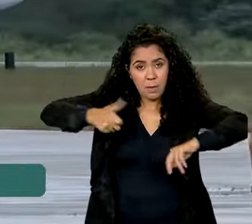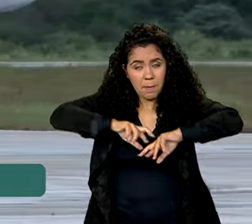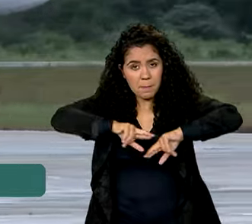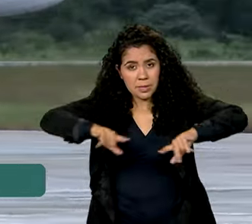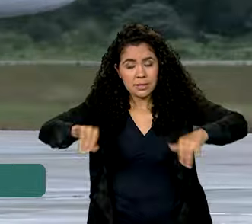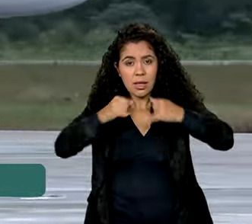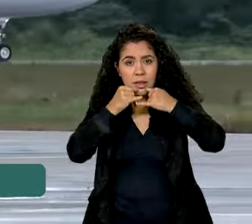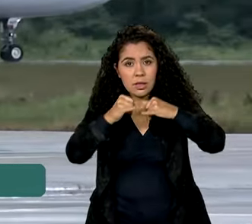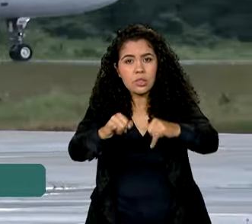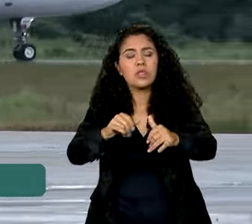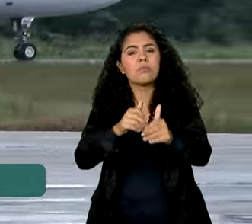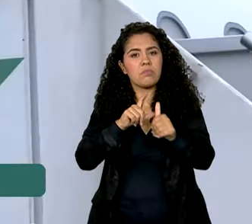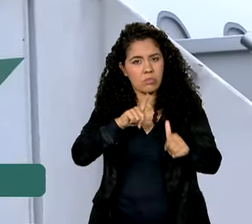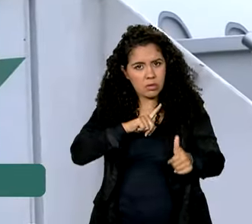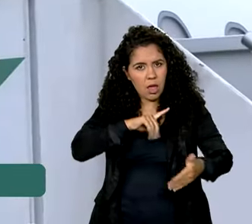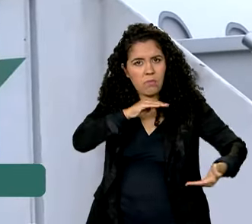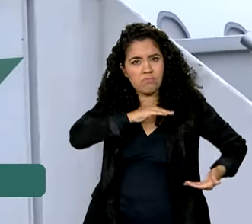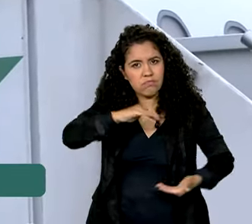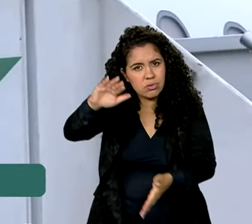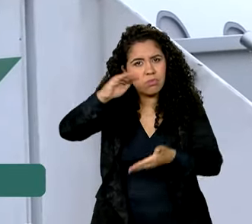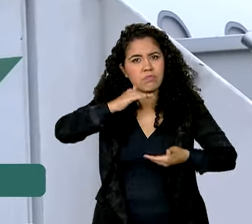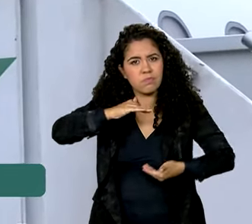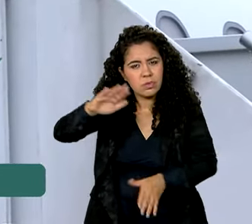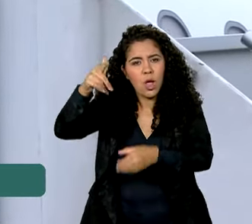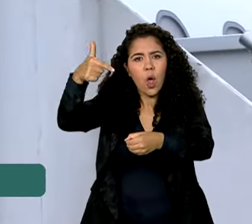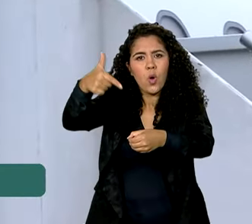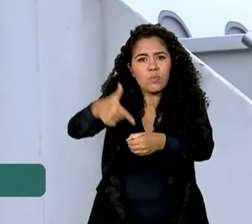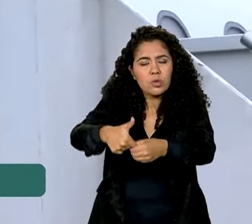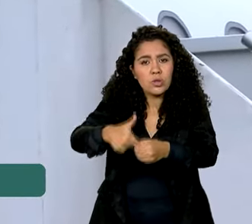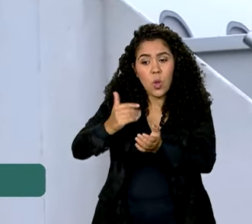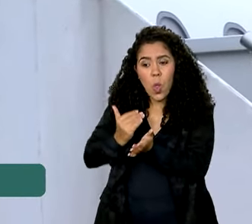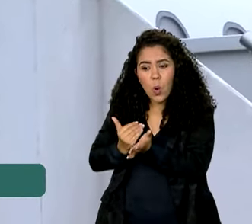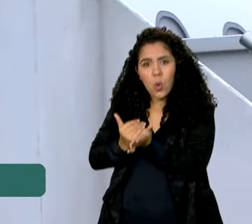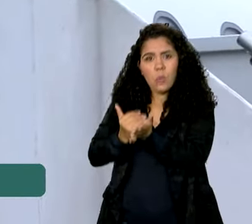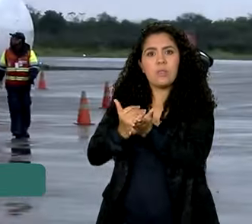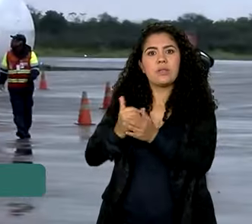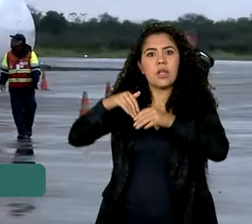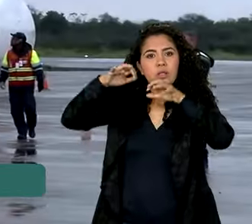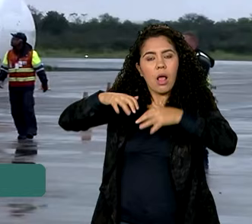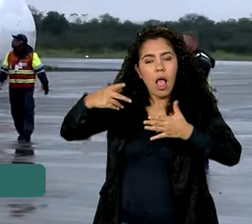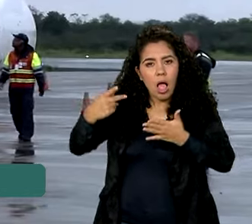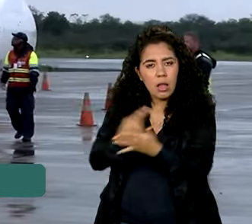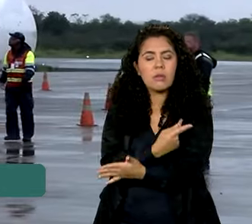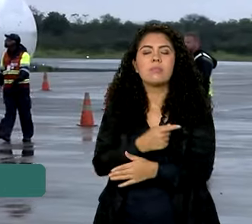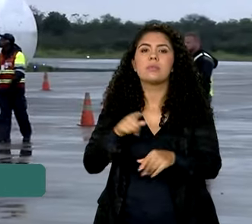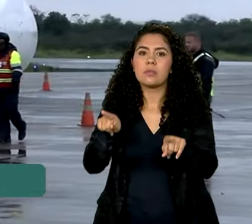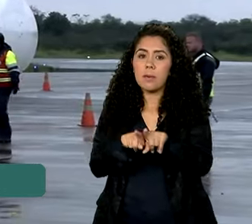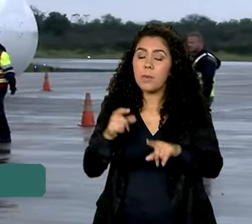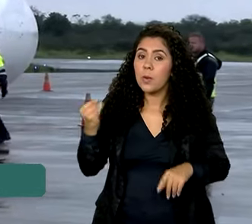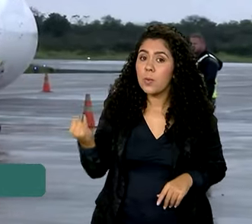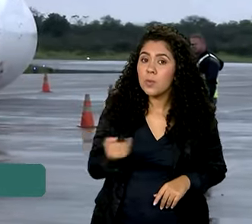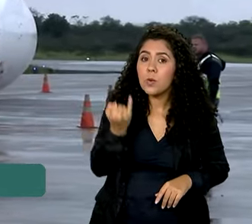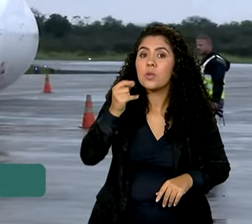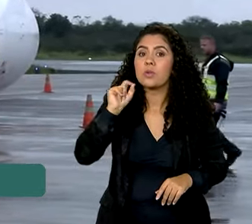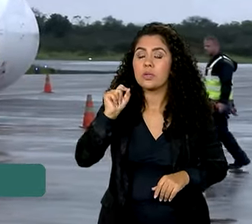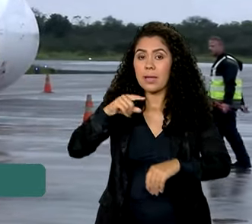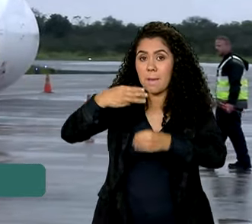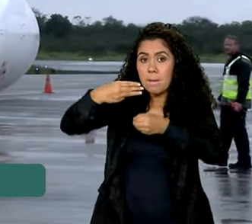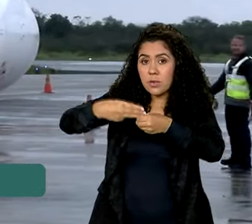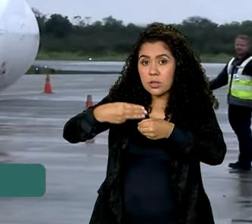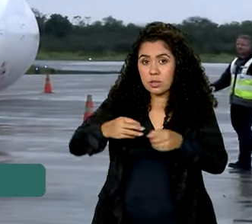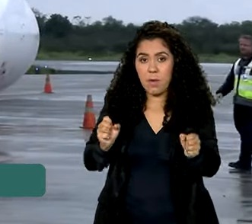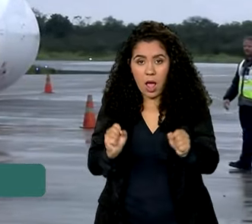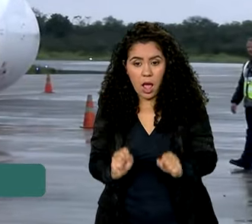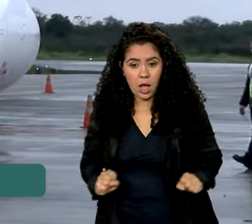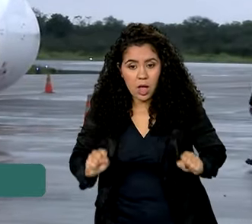acompanhado o abastecimento de combustíveis no Rio Grande do Sul desde o início das chuvas. É importante saber que em Canoas